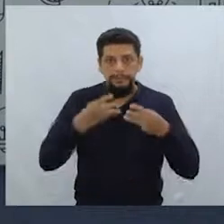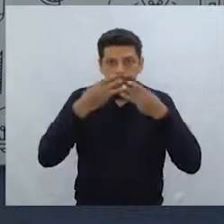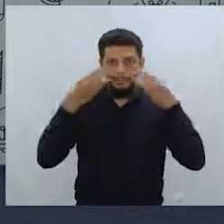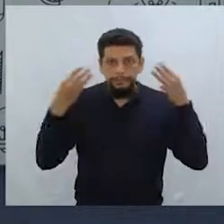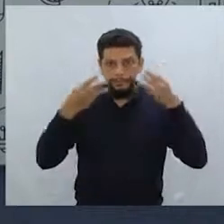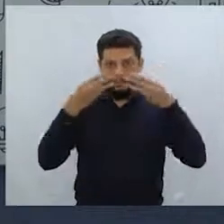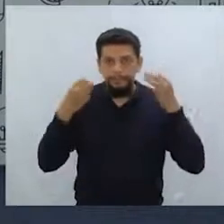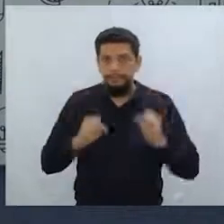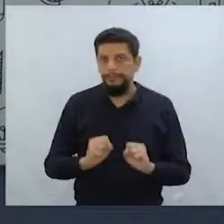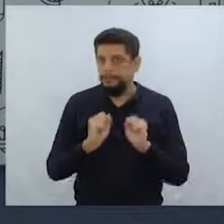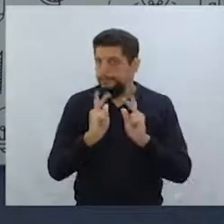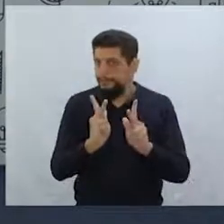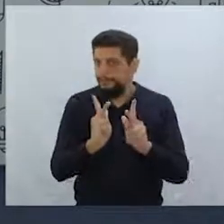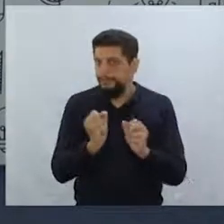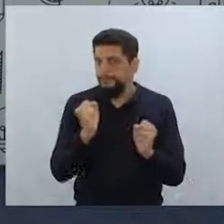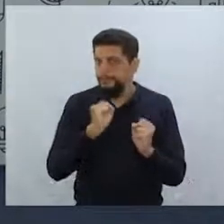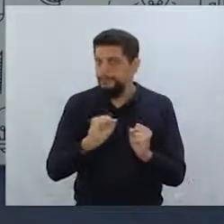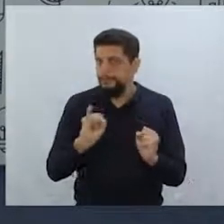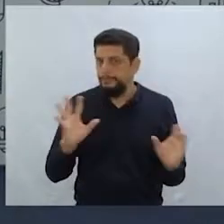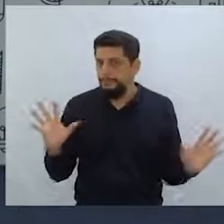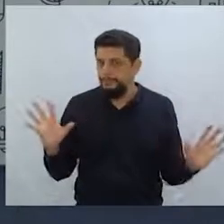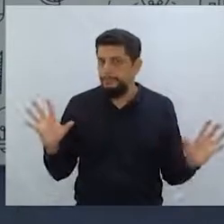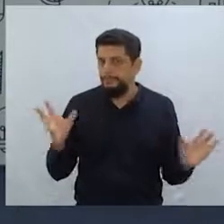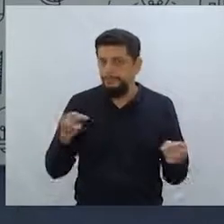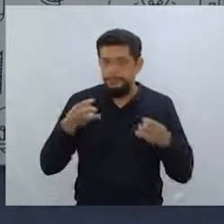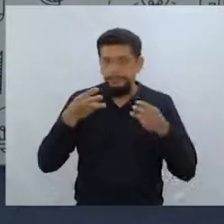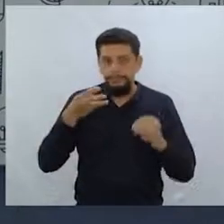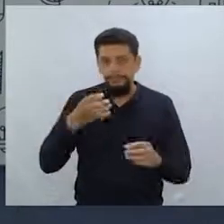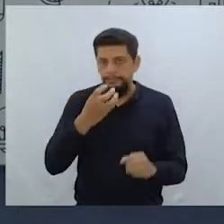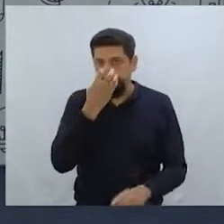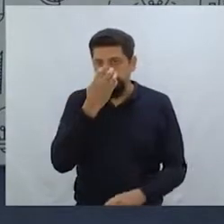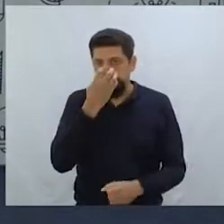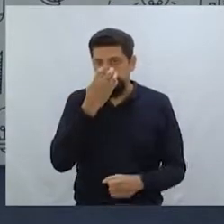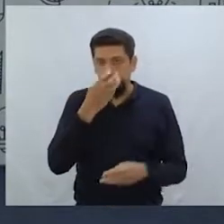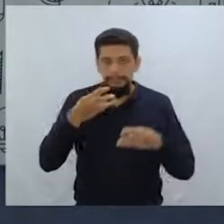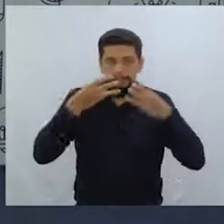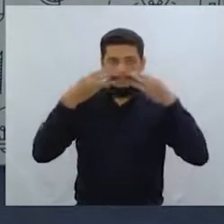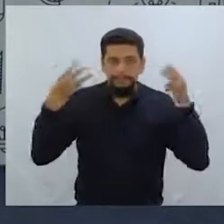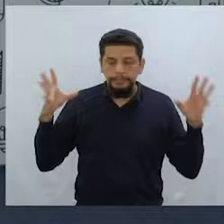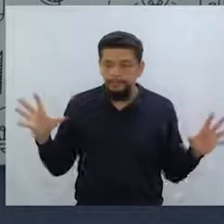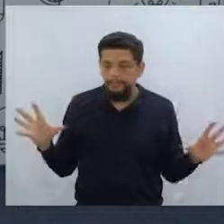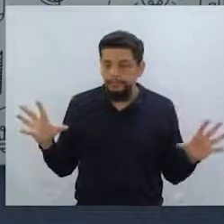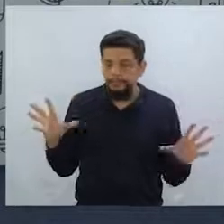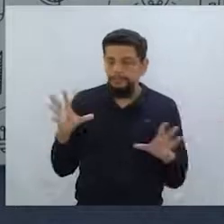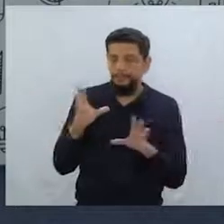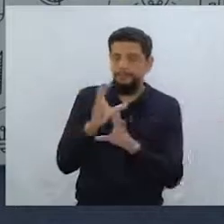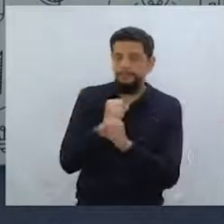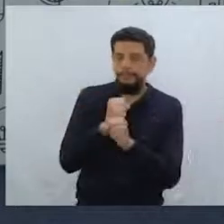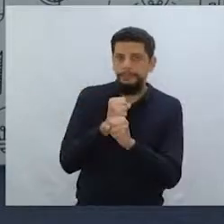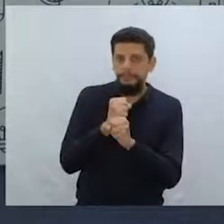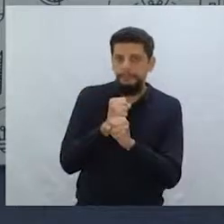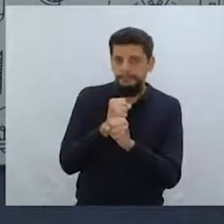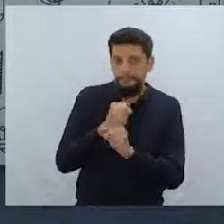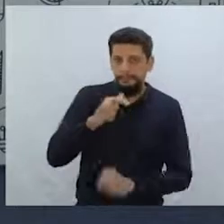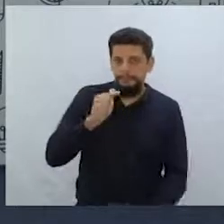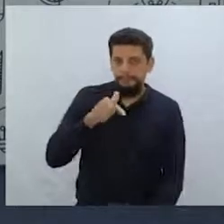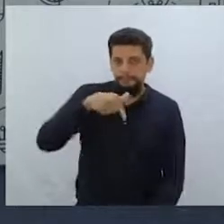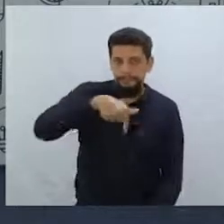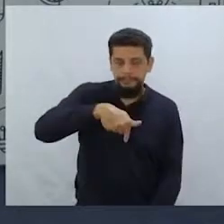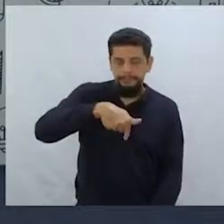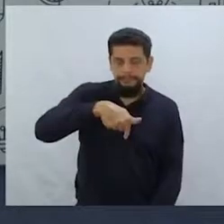1, 2, 3. 3 gatos. E se nós juntarmos todos esses aqui, nós vamos chegar a 7, que